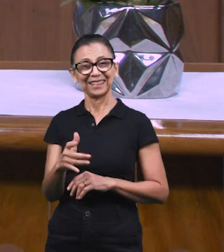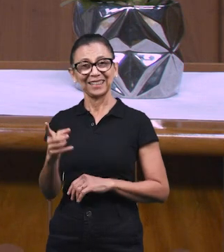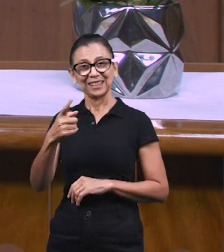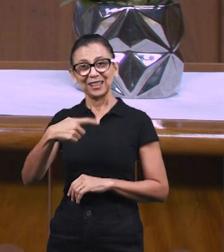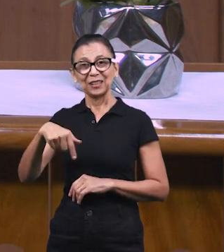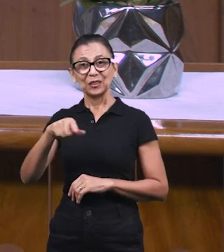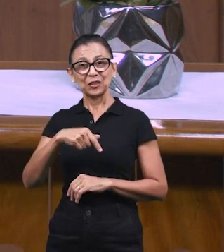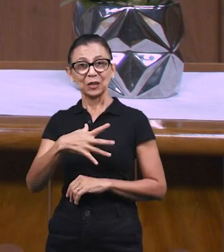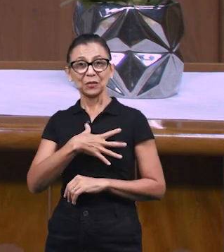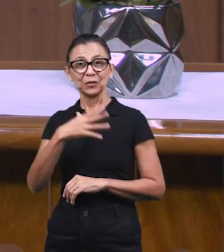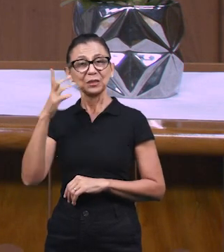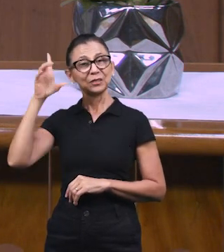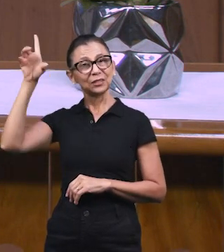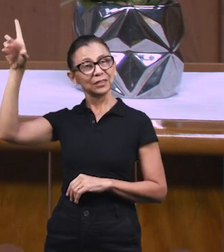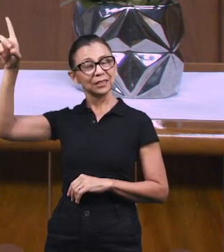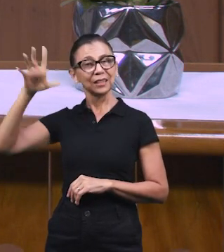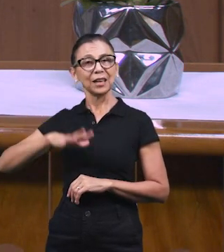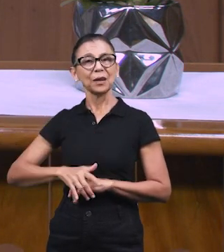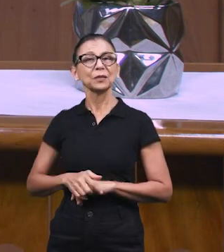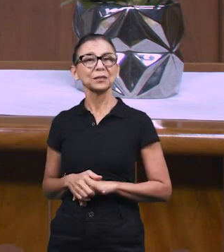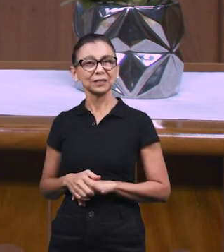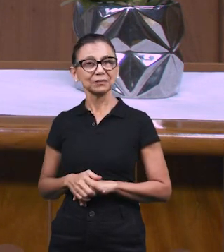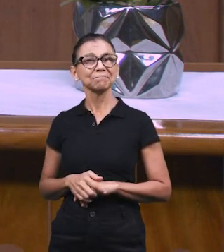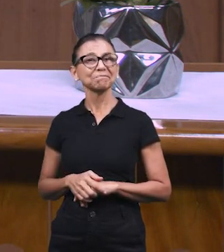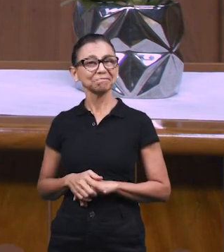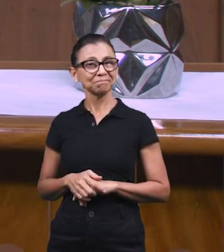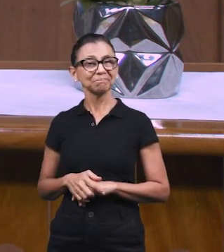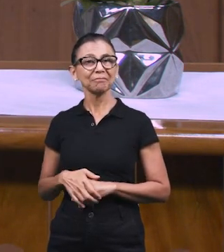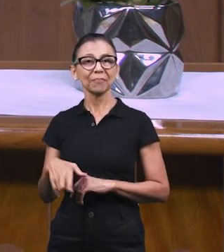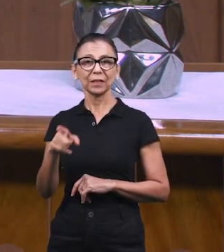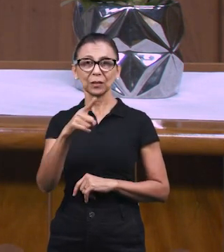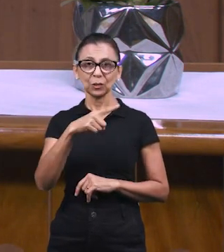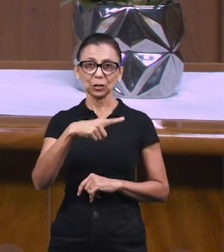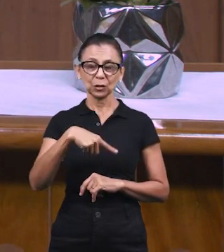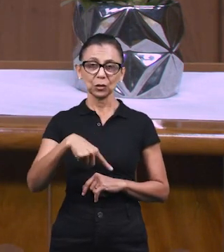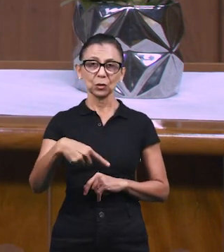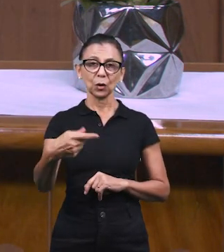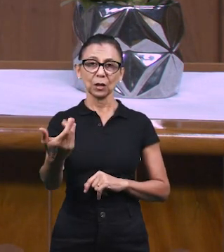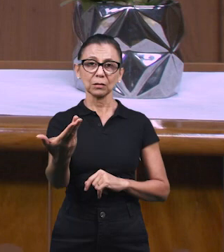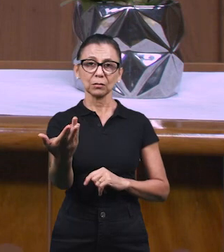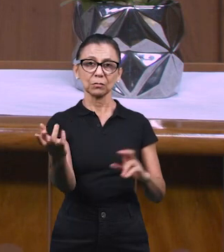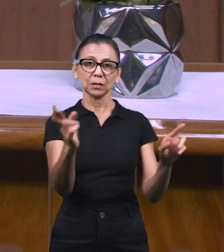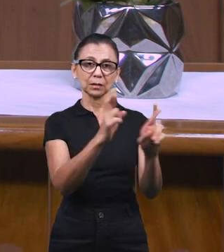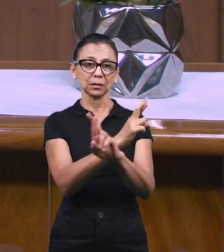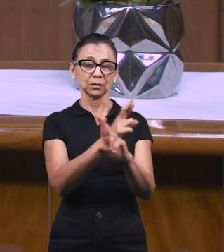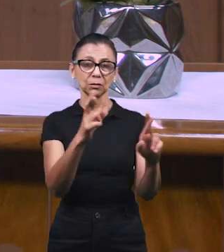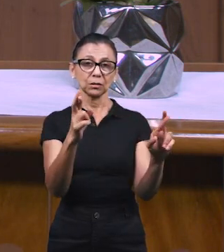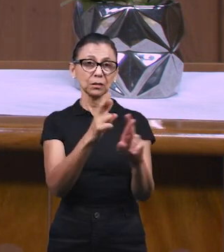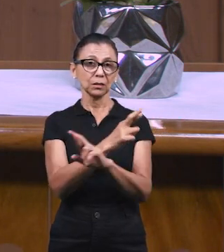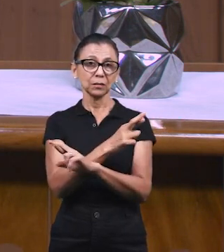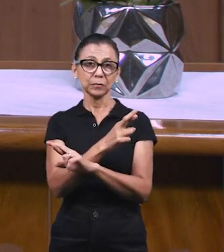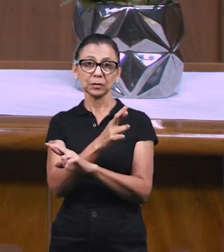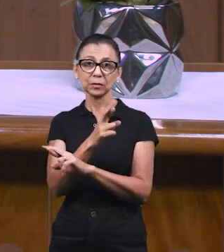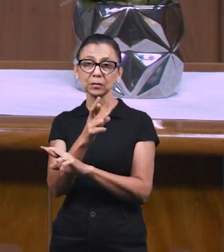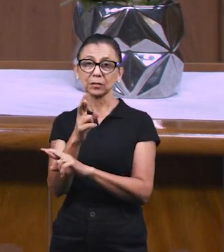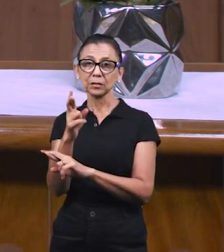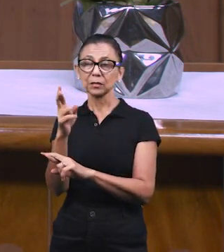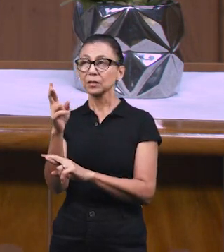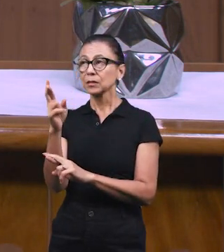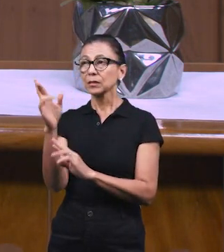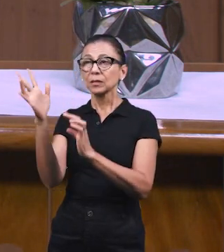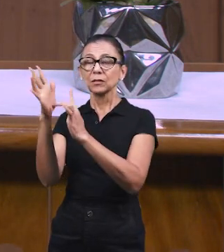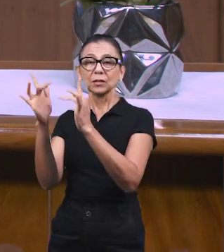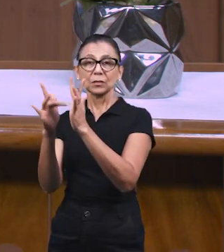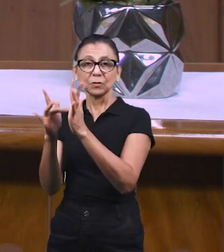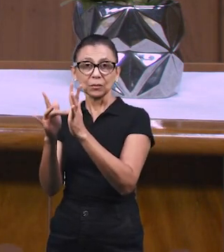Deus e nós falamos uns com os outros. E Jesus, que é Criador junto com Deus Pai, é Deus